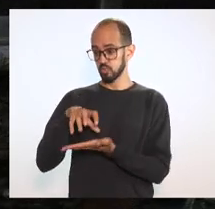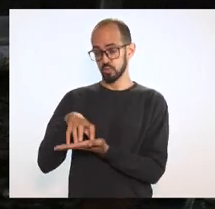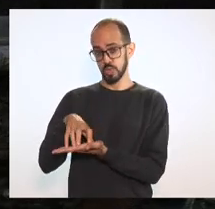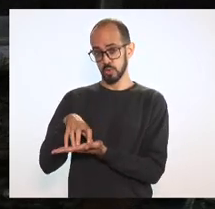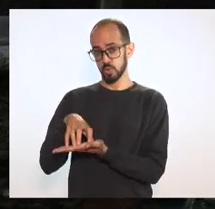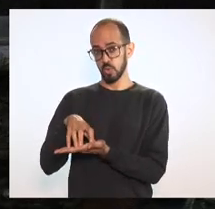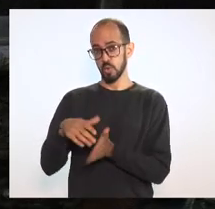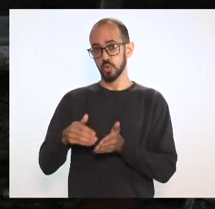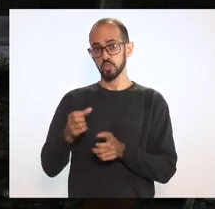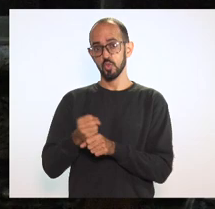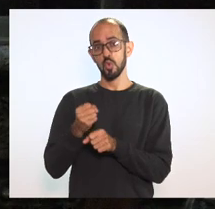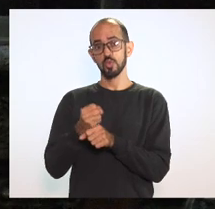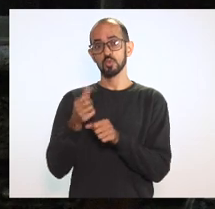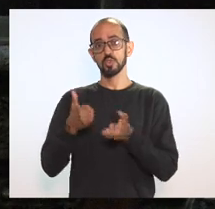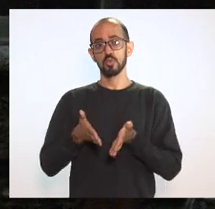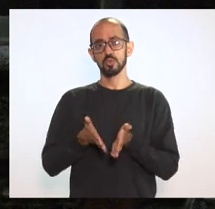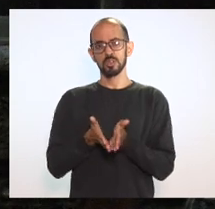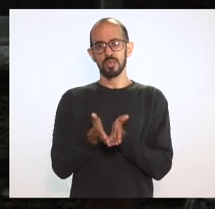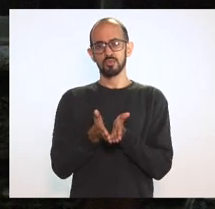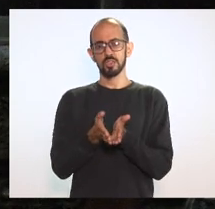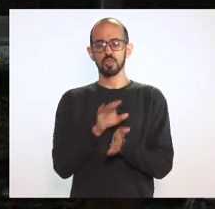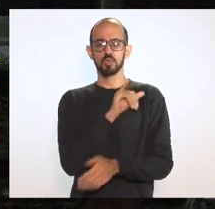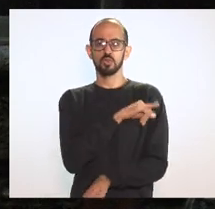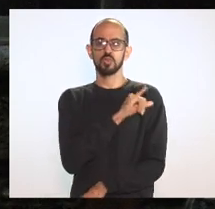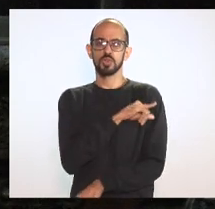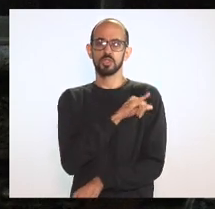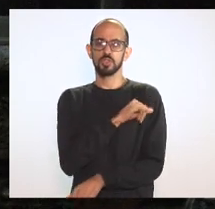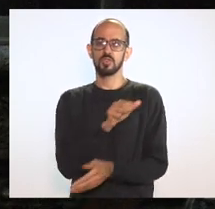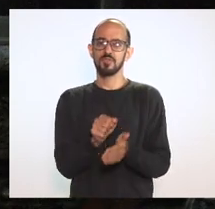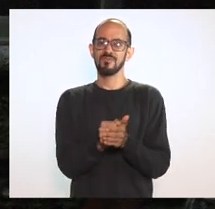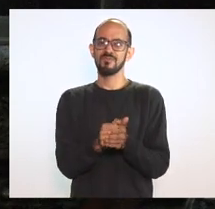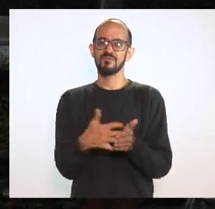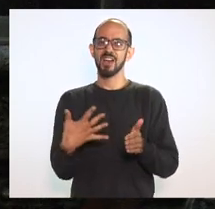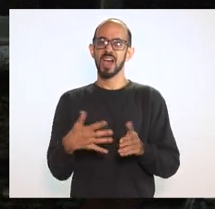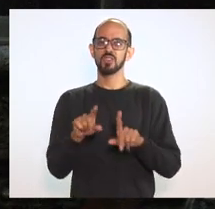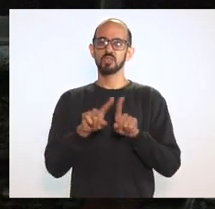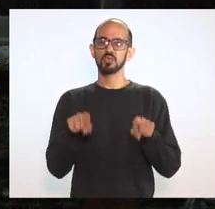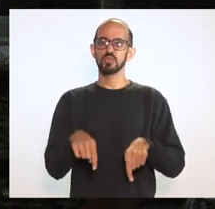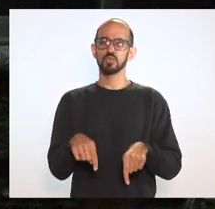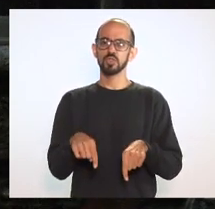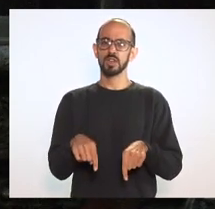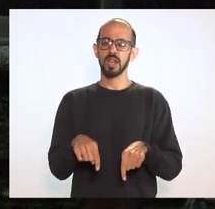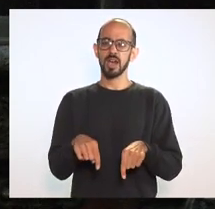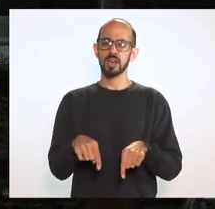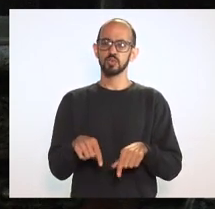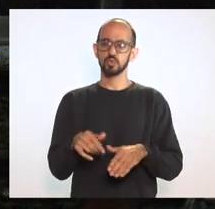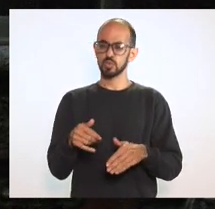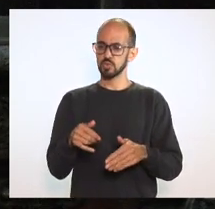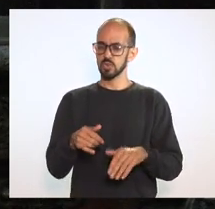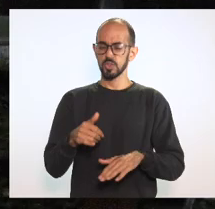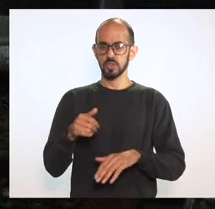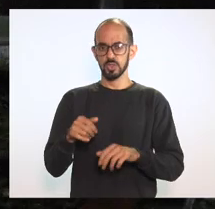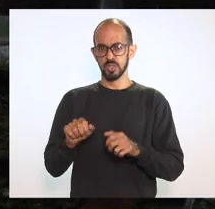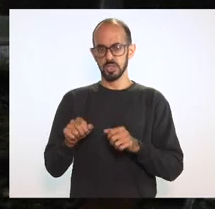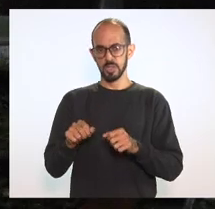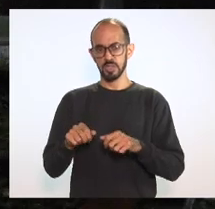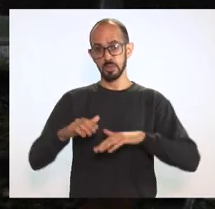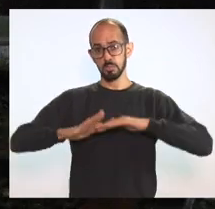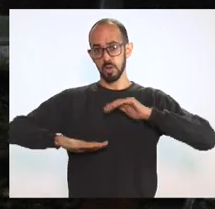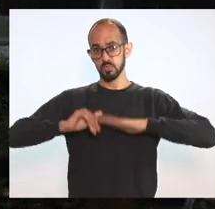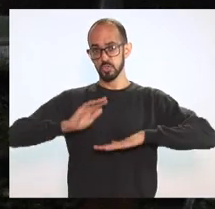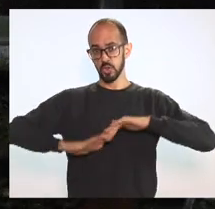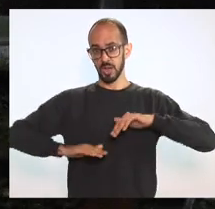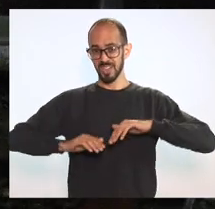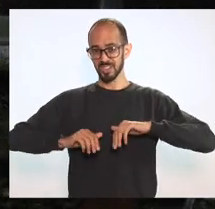aqui no nosso Estado do Rio, inúmeros trabalhadores metalúrgicos extremamente bem